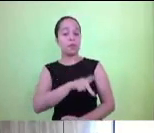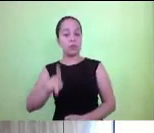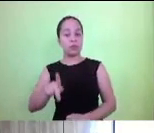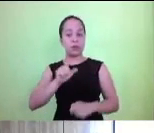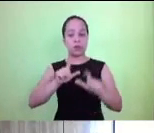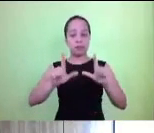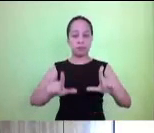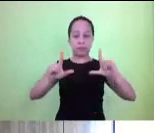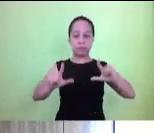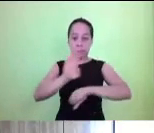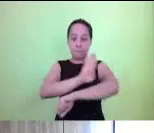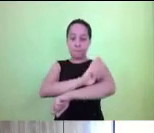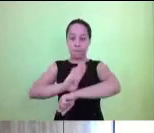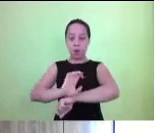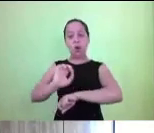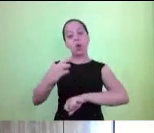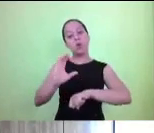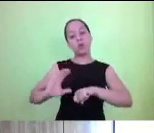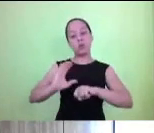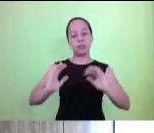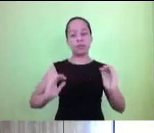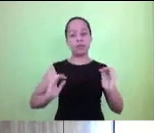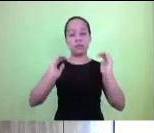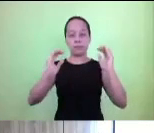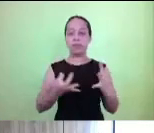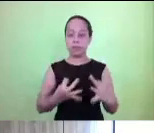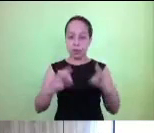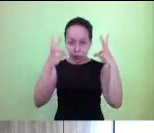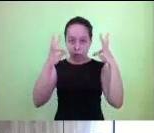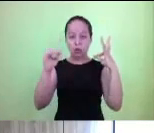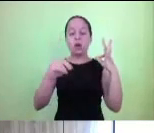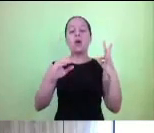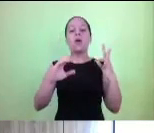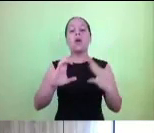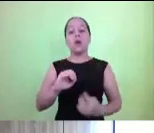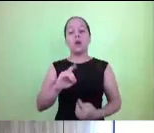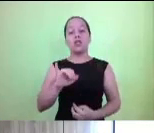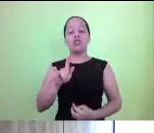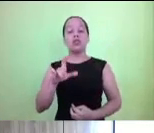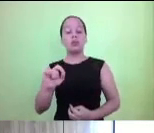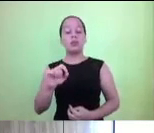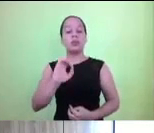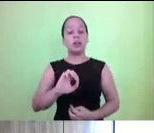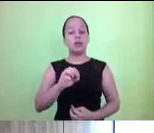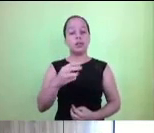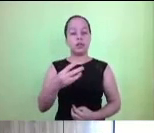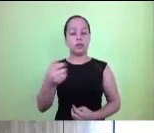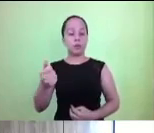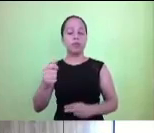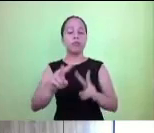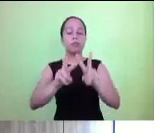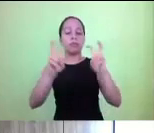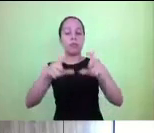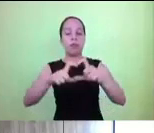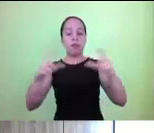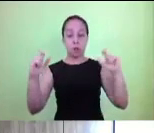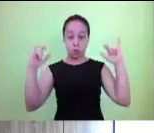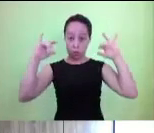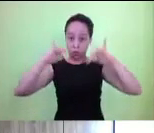em tecnologia. Código sorteado 031, ampla concorrência. Número de